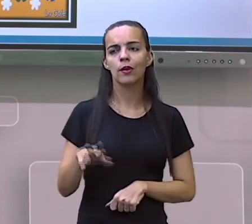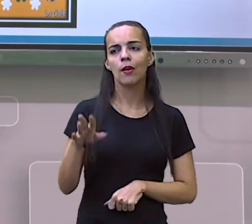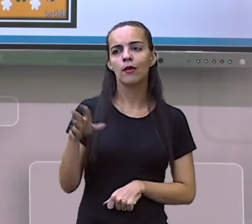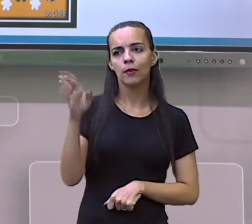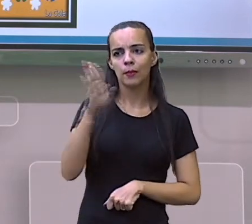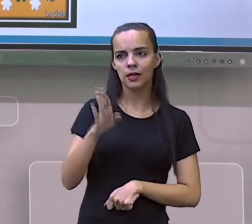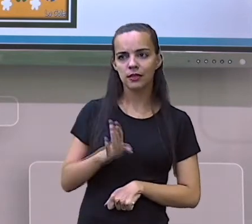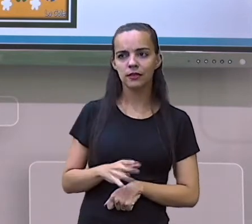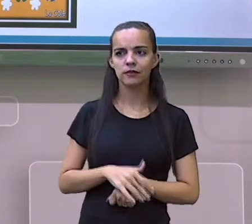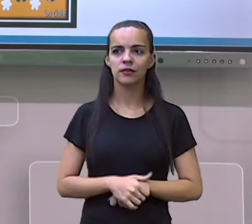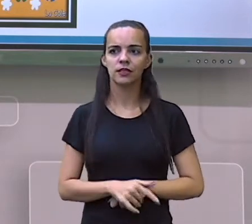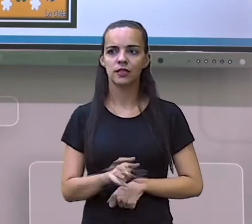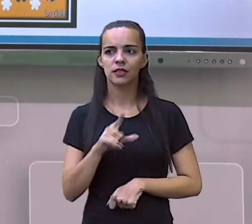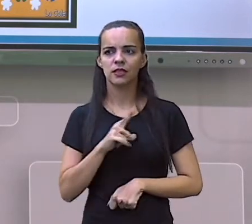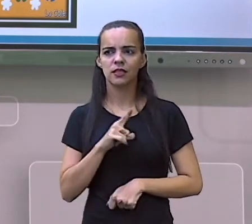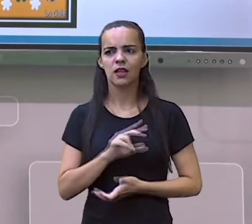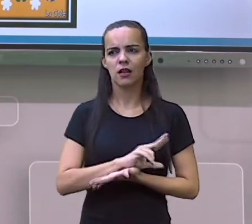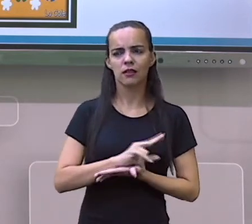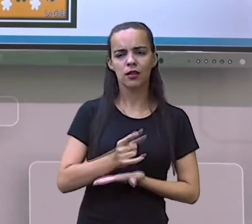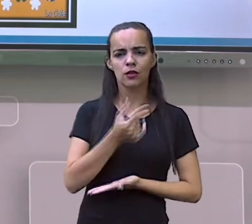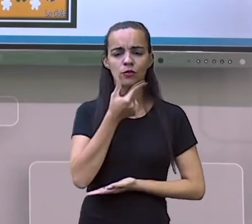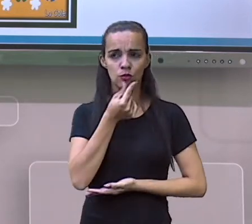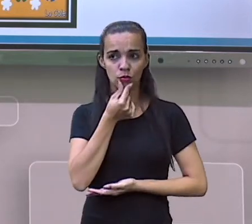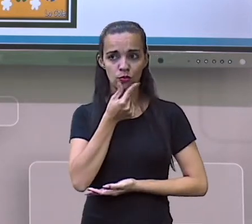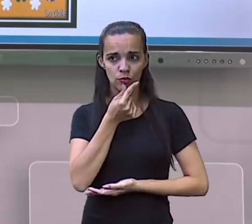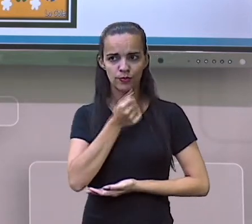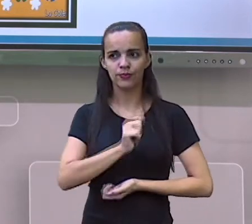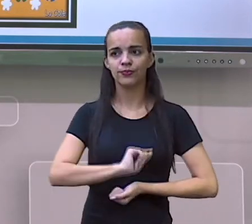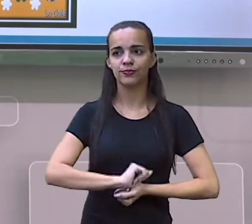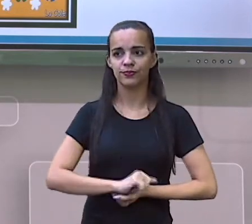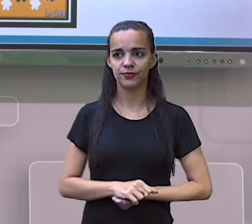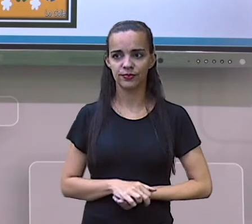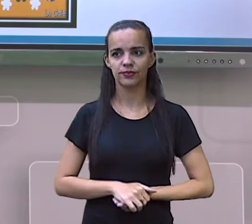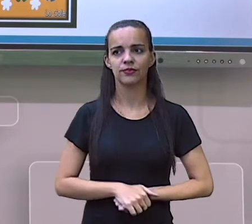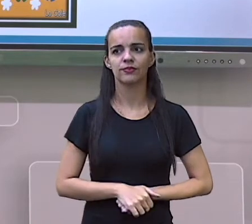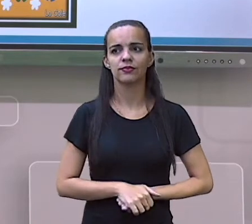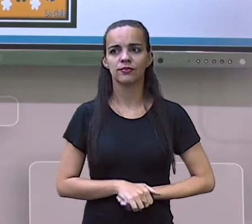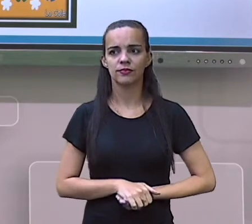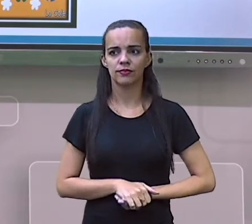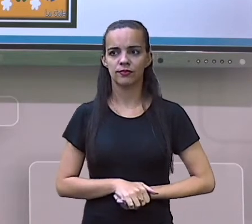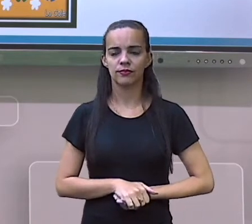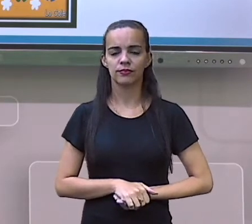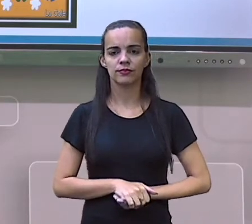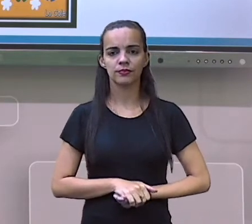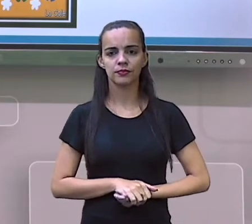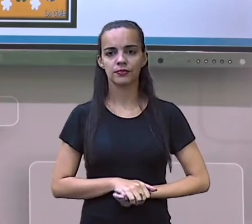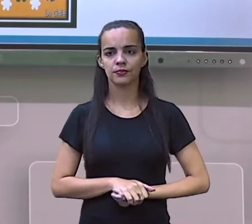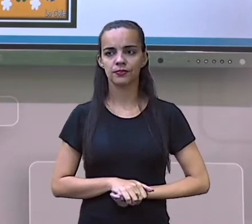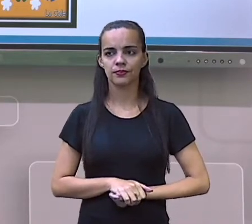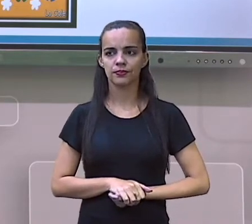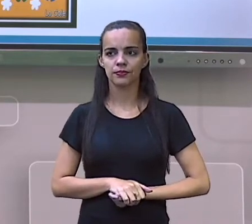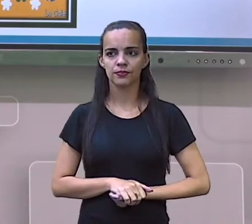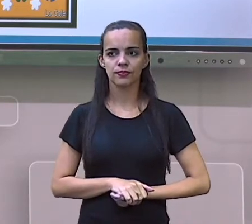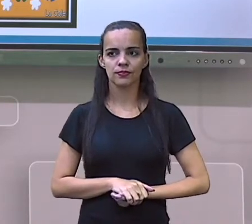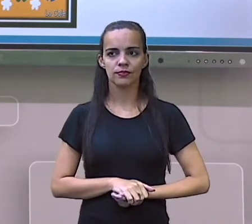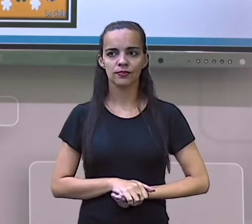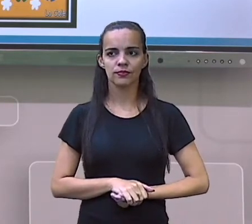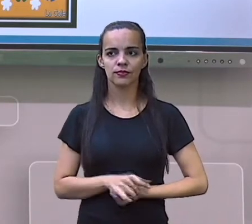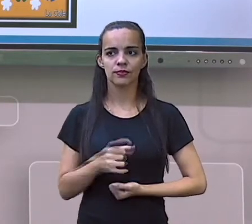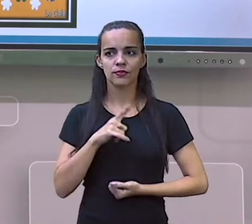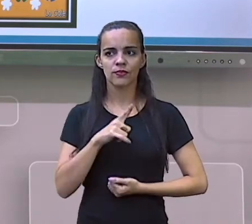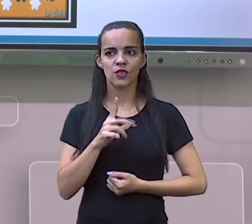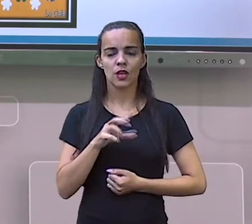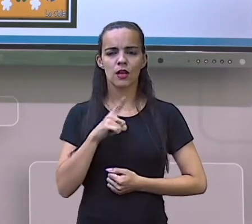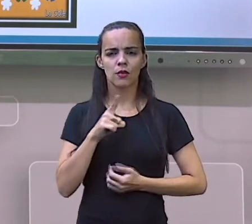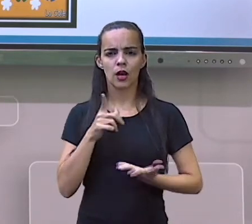Portinari, Alfredo Sesquiati e Roberto Burle Marx. Ao